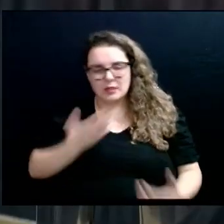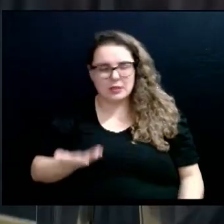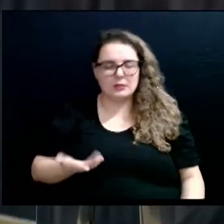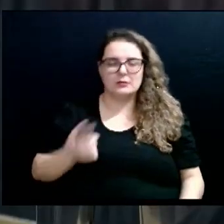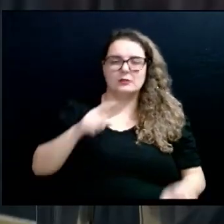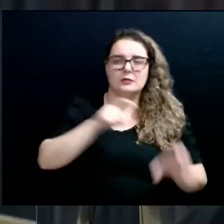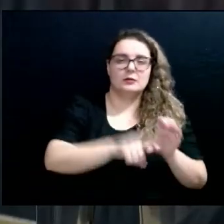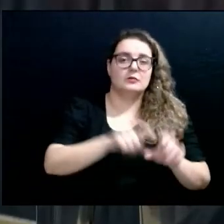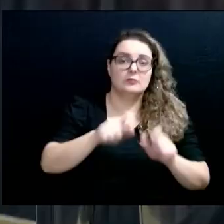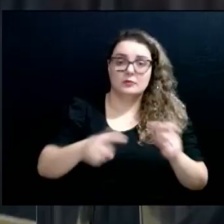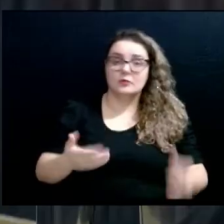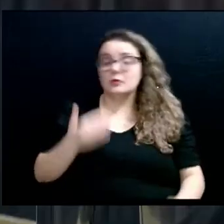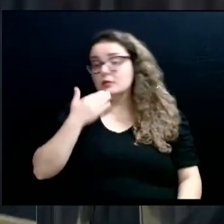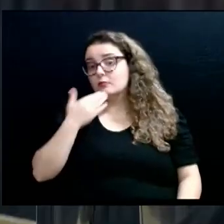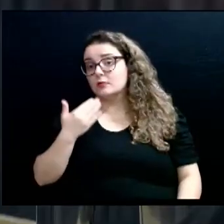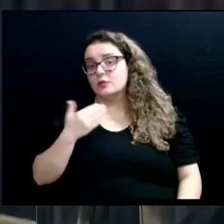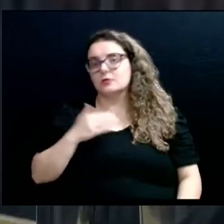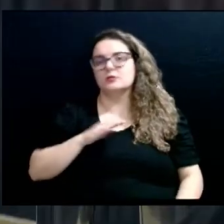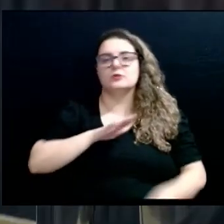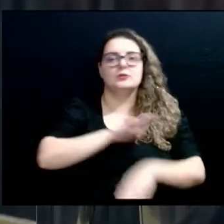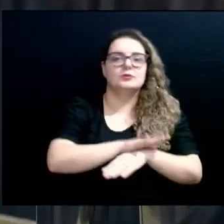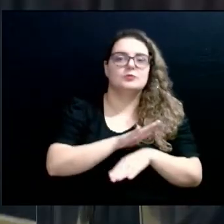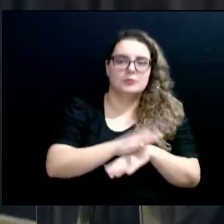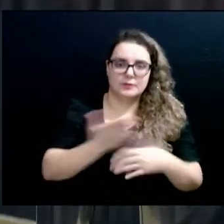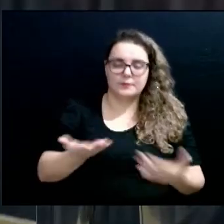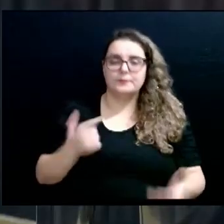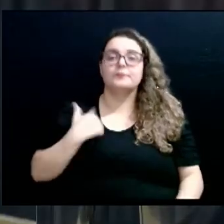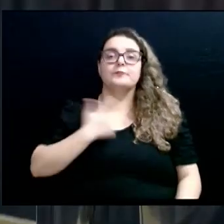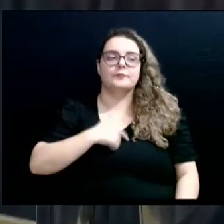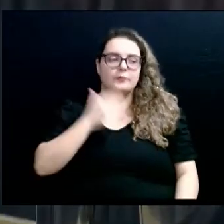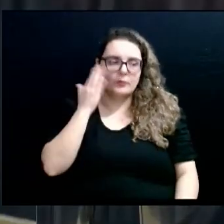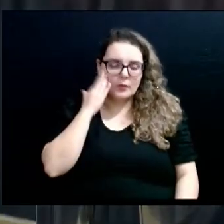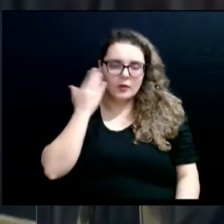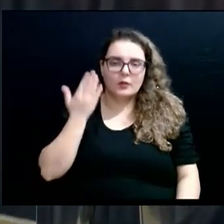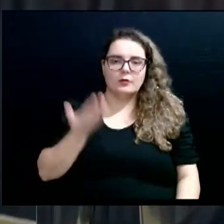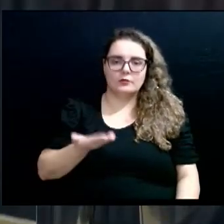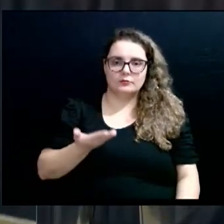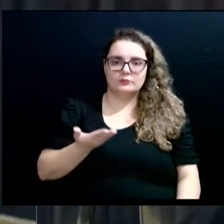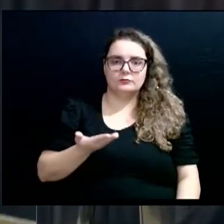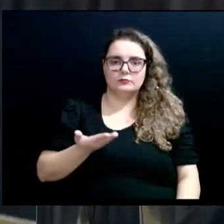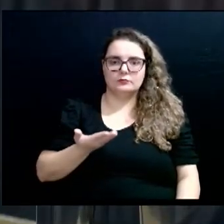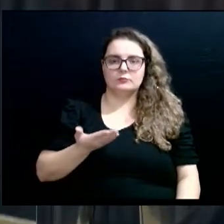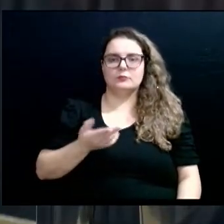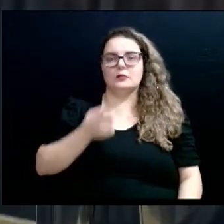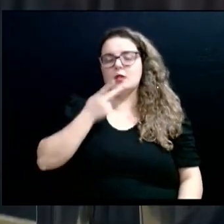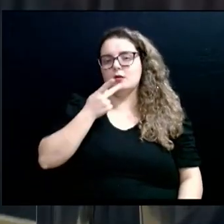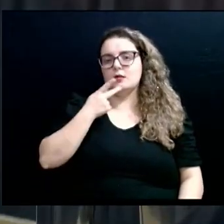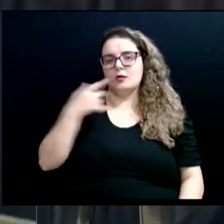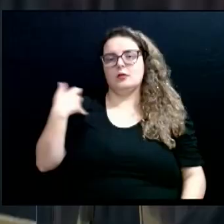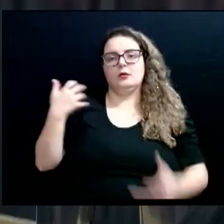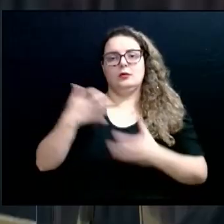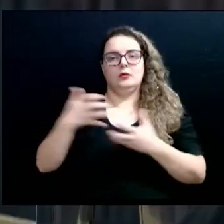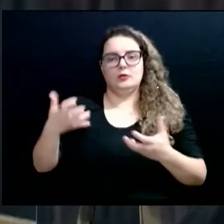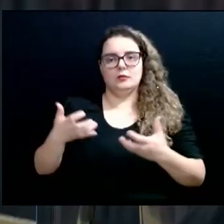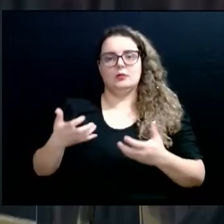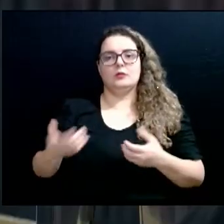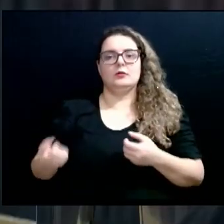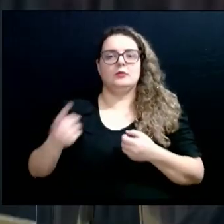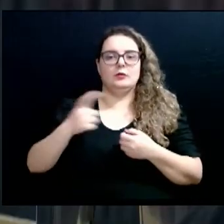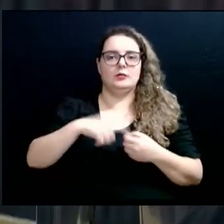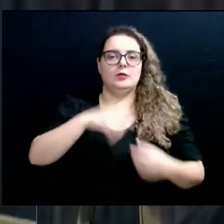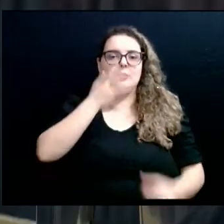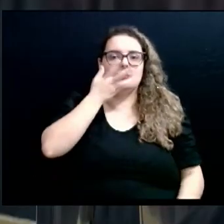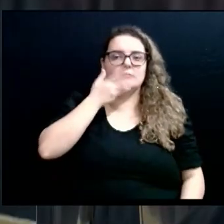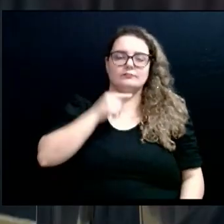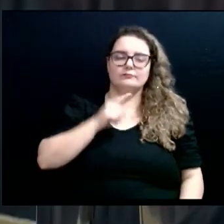pedir ajuda. Então, a gente sabe que a gente fala, o idoso ele volta a ser criança. Na verdade, não é bem assim,